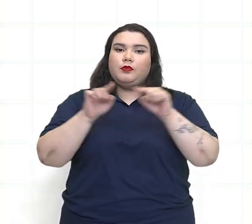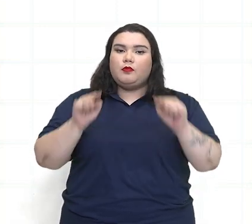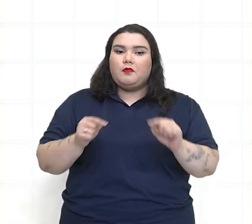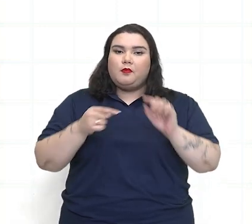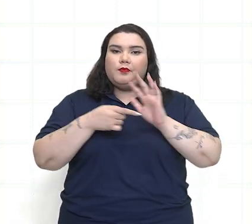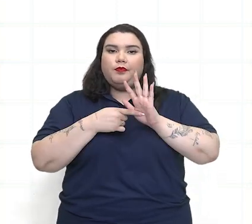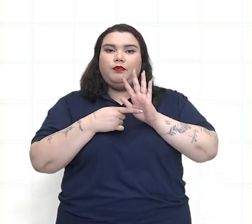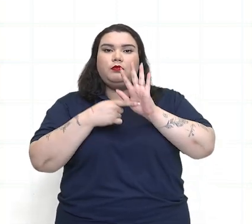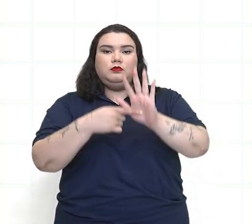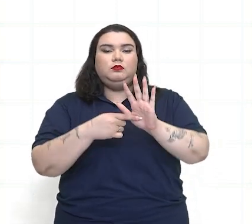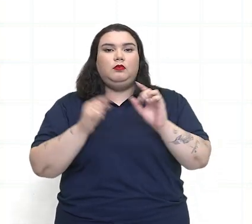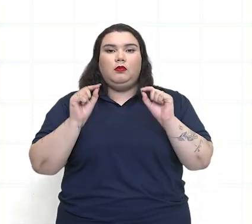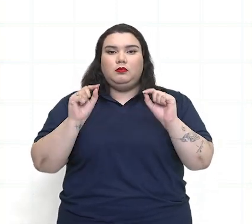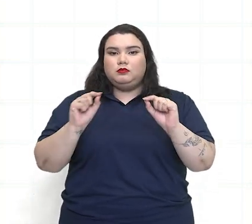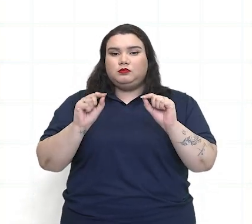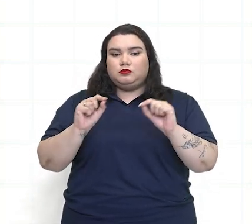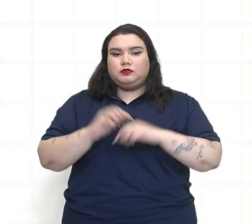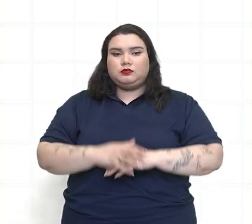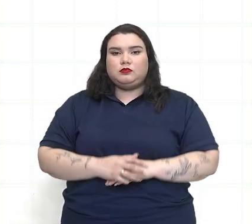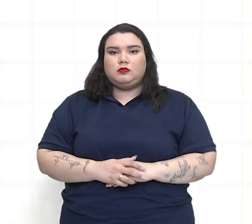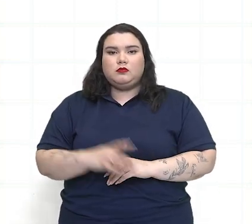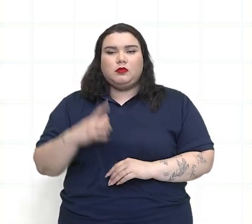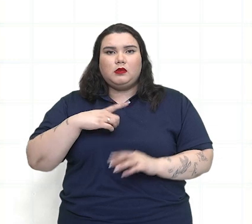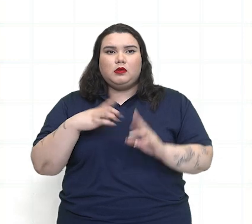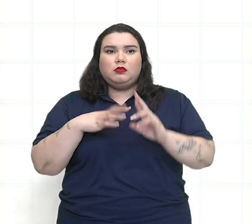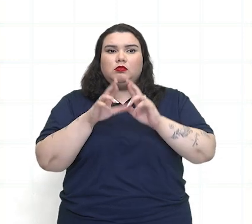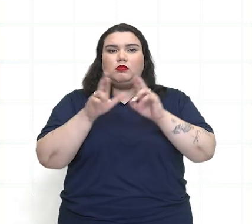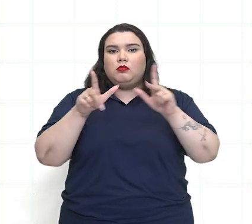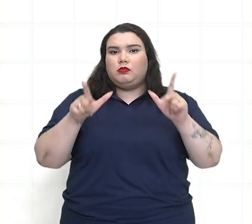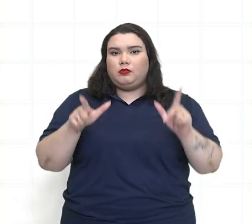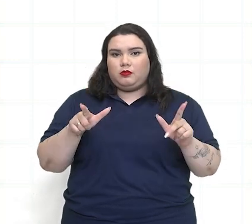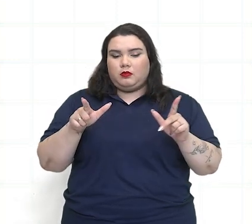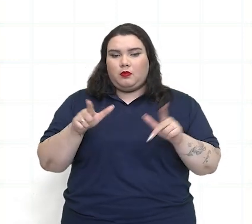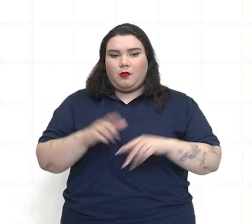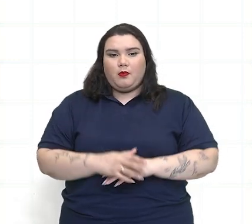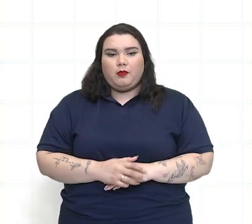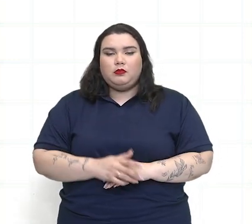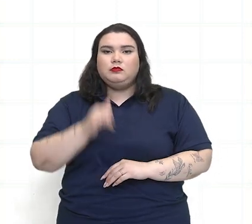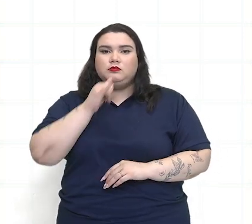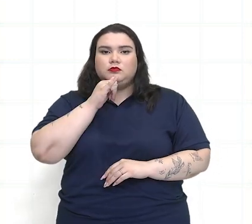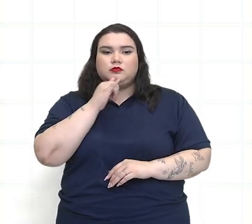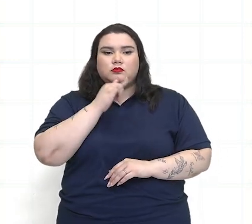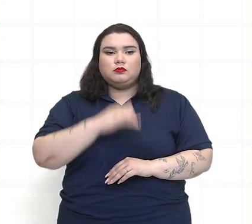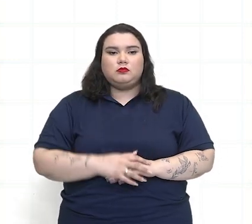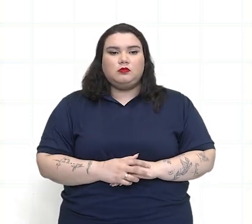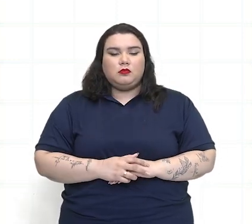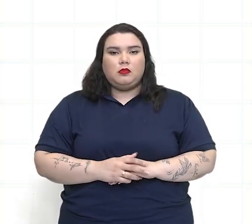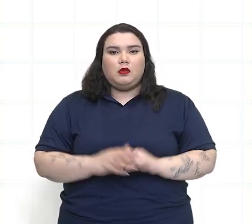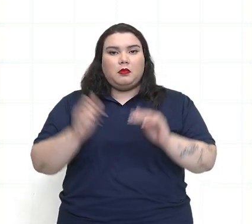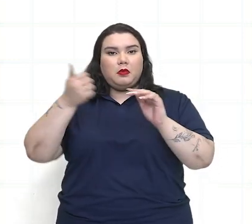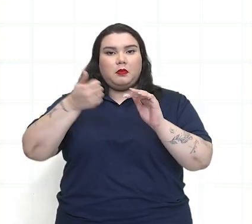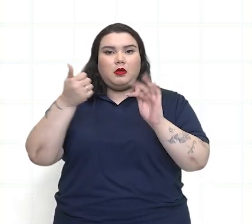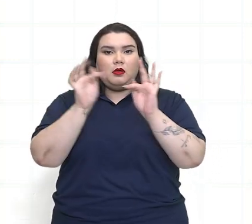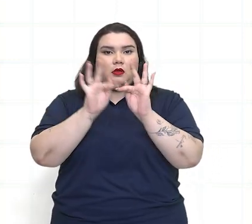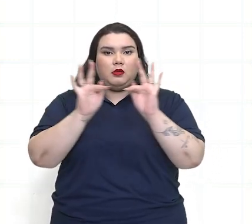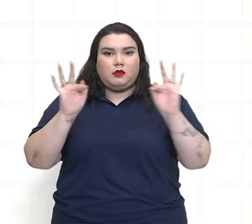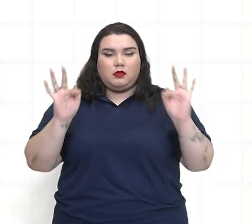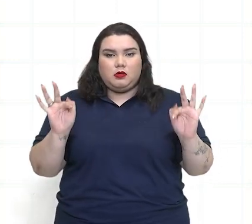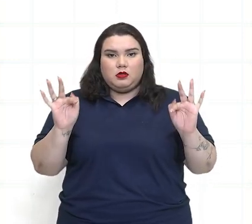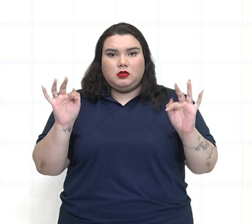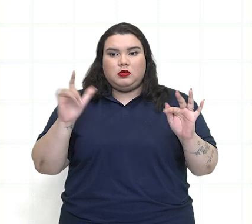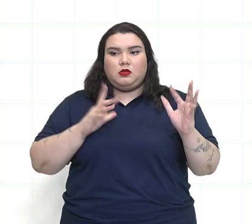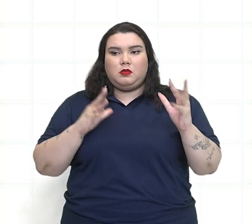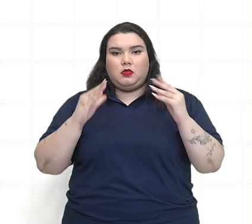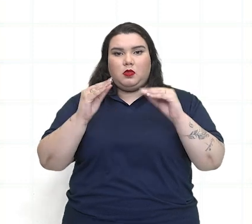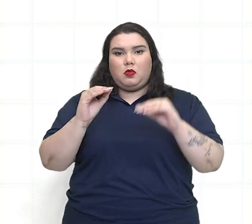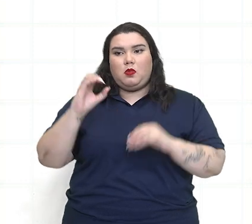vai notar uma peculiaridade. Quando eu digo assim, ganhei o livro, eu